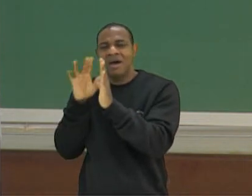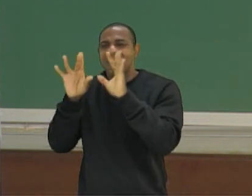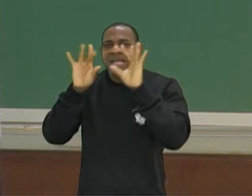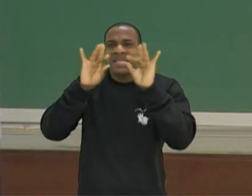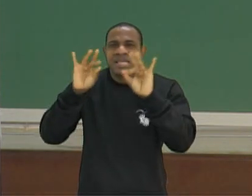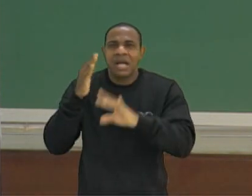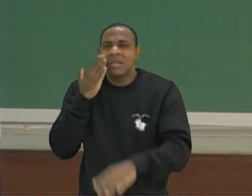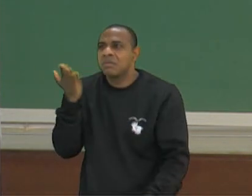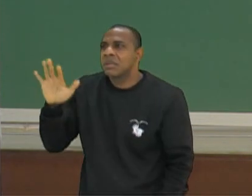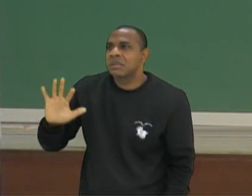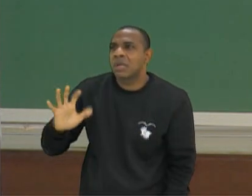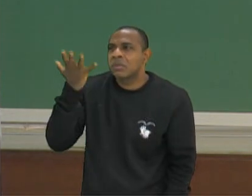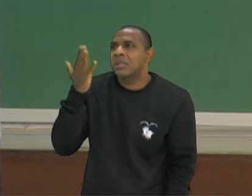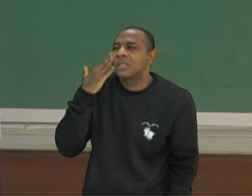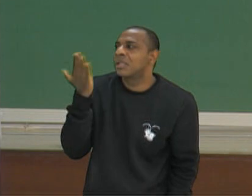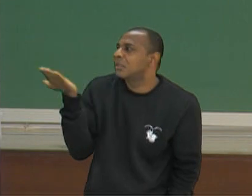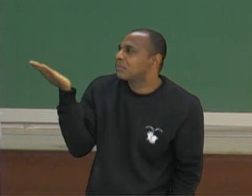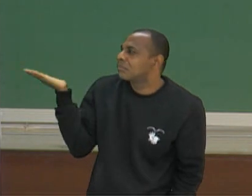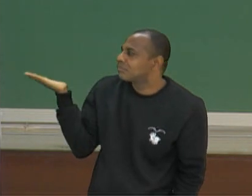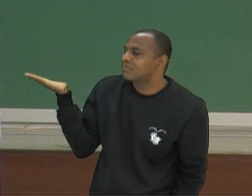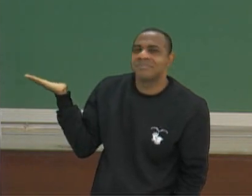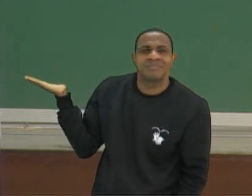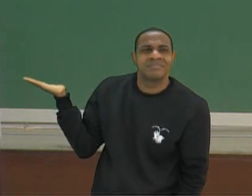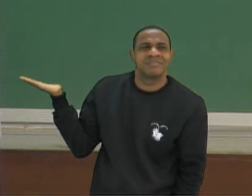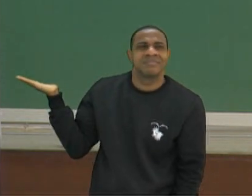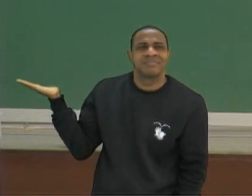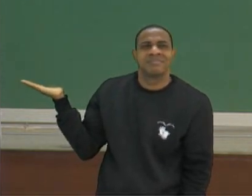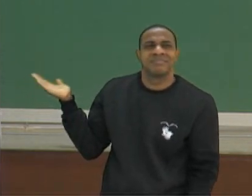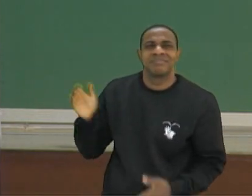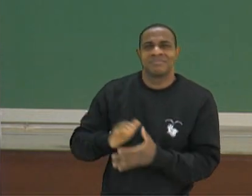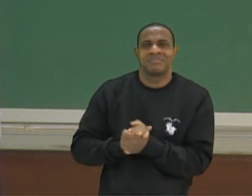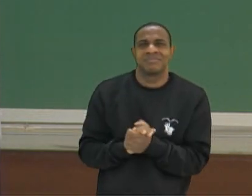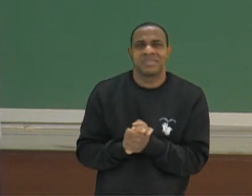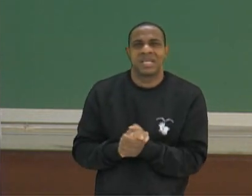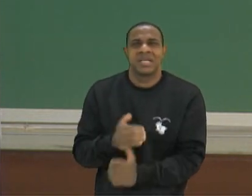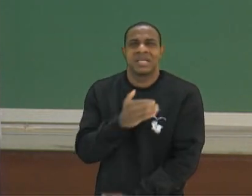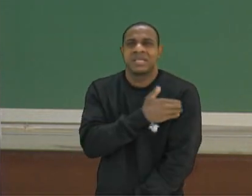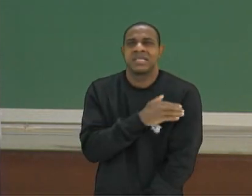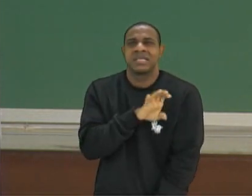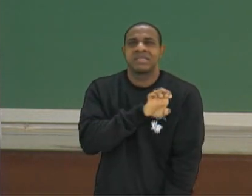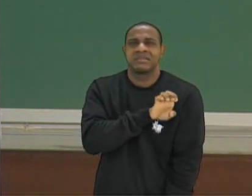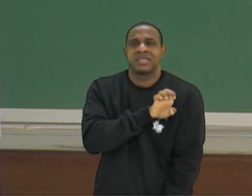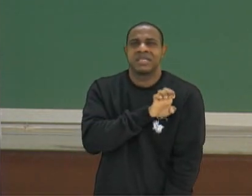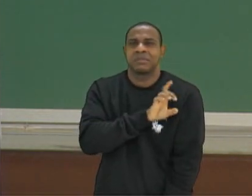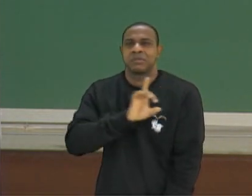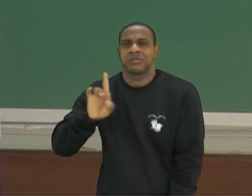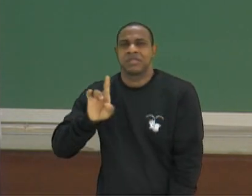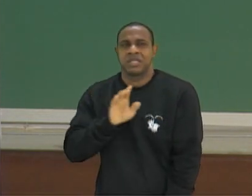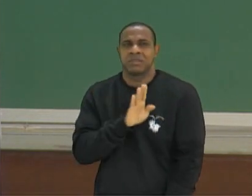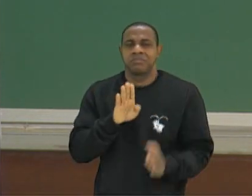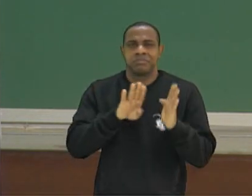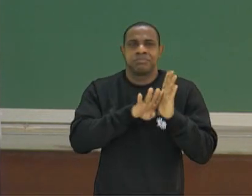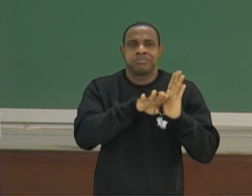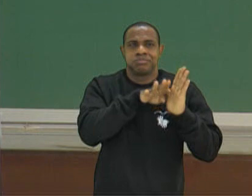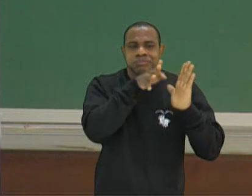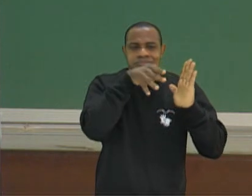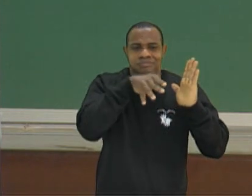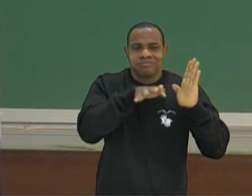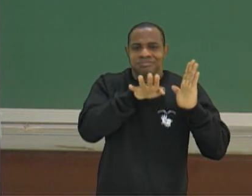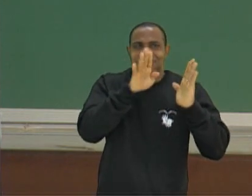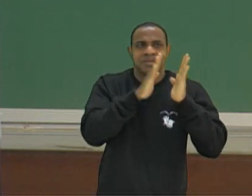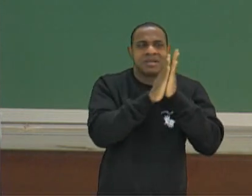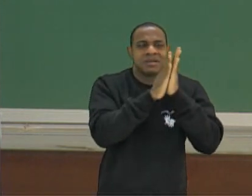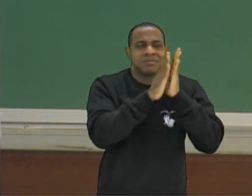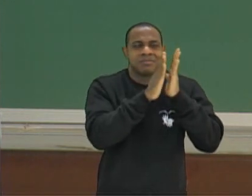que está ocorrendo, avançando da esquerda para a direita, aonde você tem assim uma certa tranquilidade que a onda está